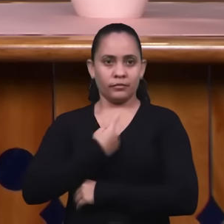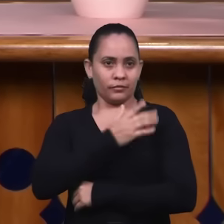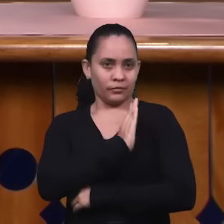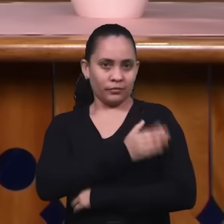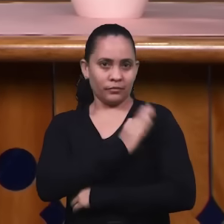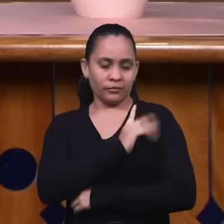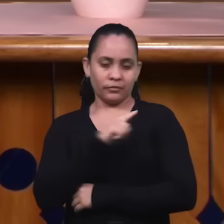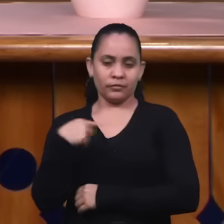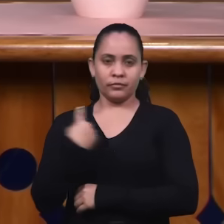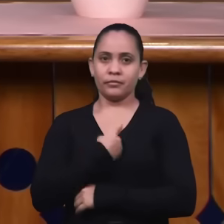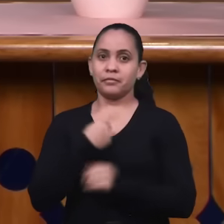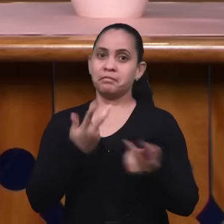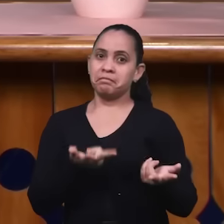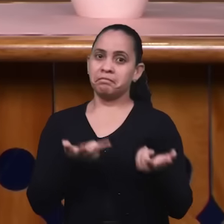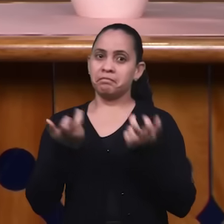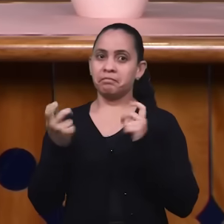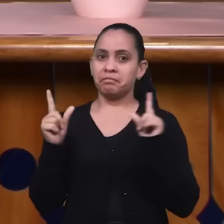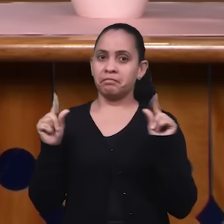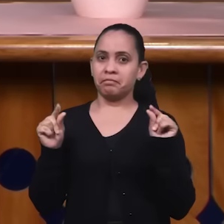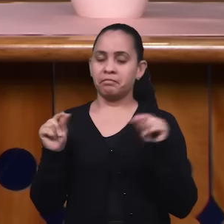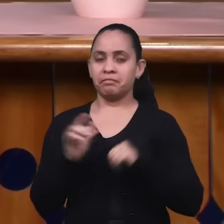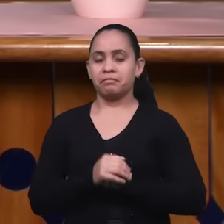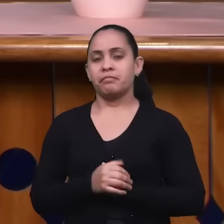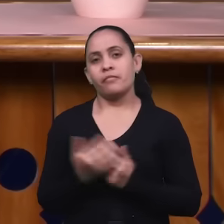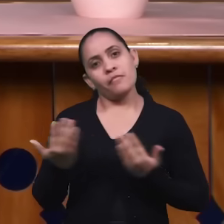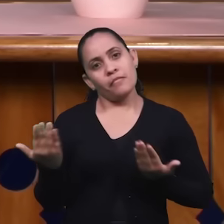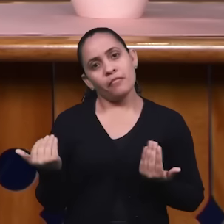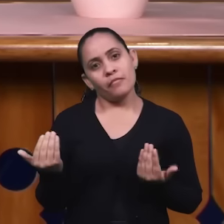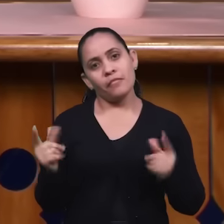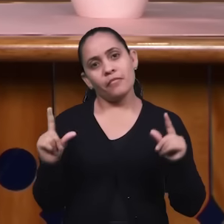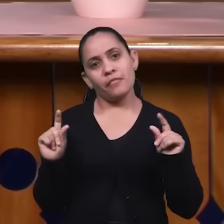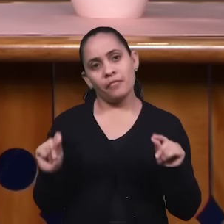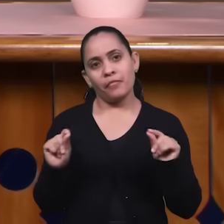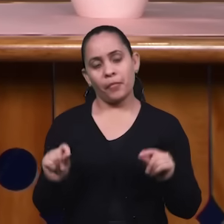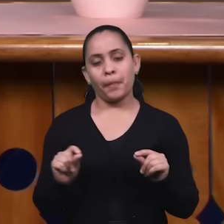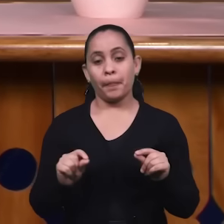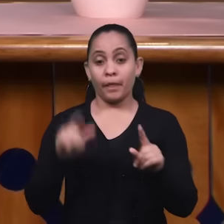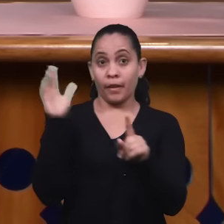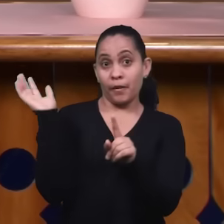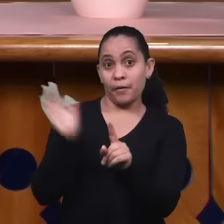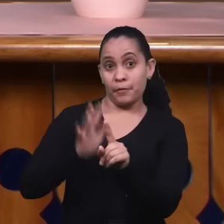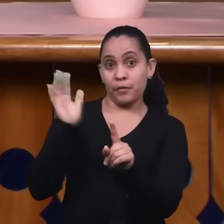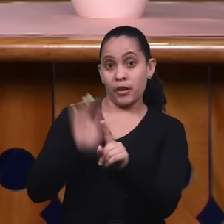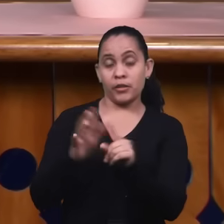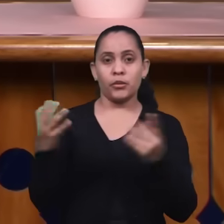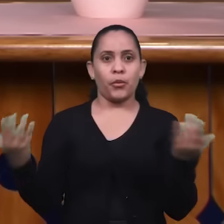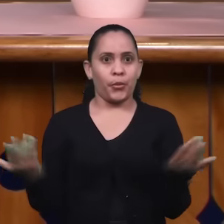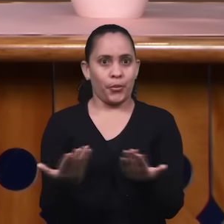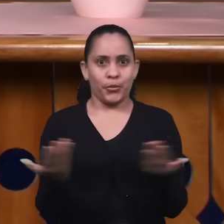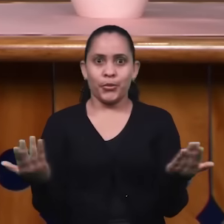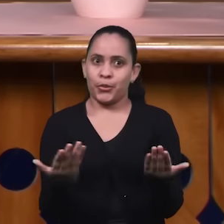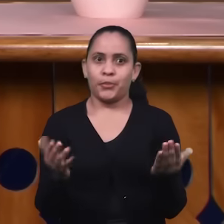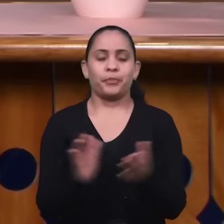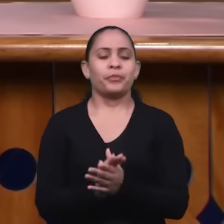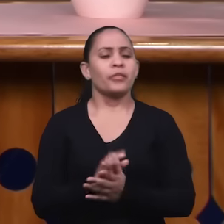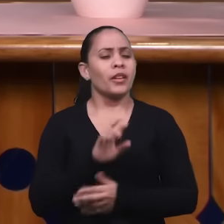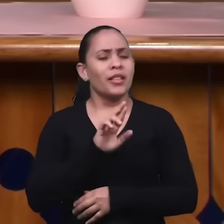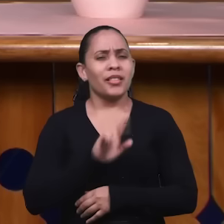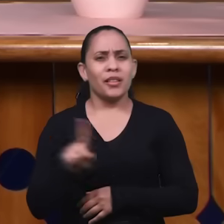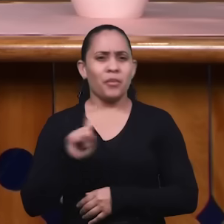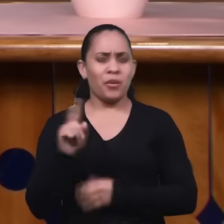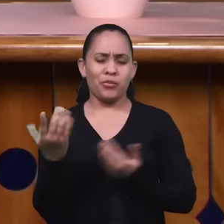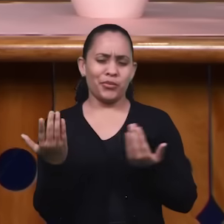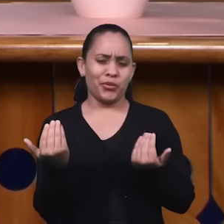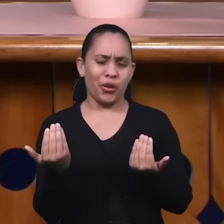E nós vamos ver que os jovens, ainda mais, têm a influência, hoje, não os jovens da nossa igreja, mas os